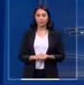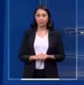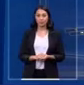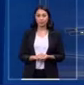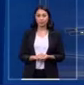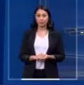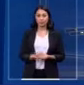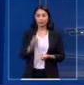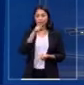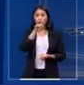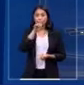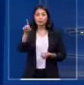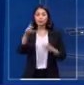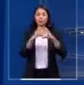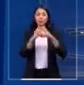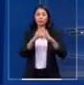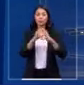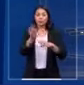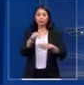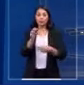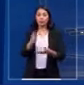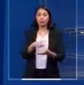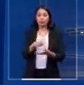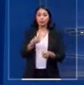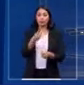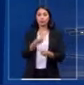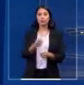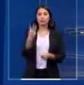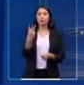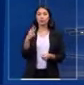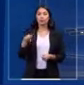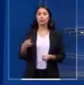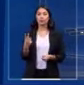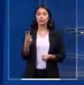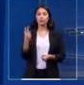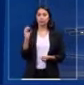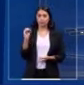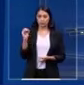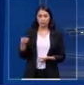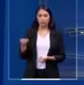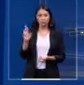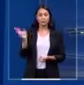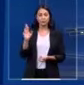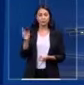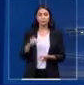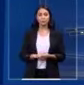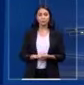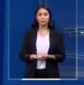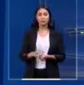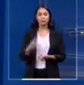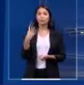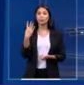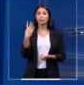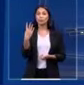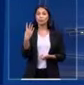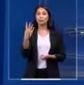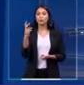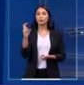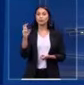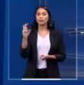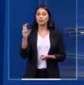Agora sim, a última bola do sorteio da Quina, com prêmio estimado em 3 milhões e 200 mil reais.